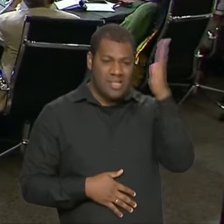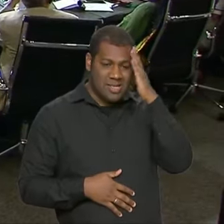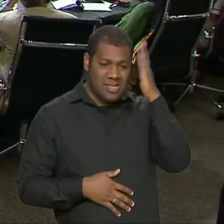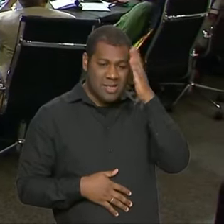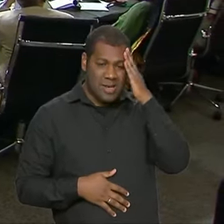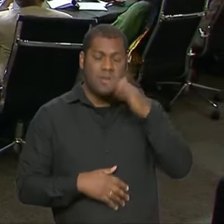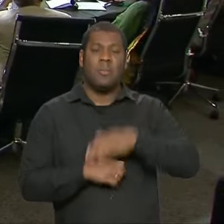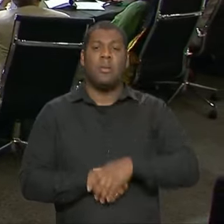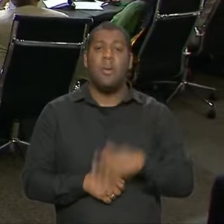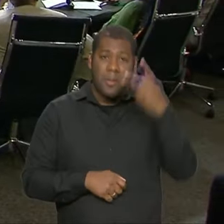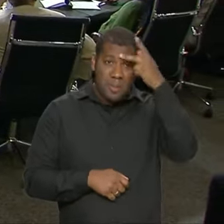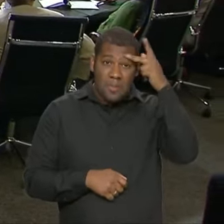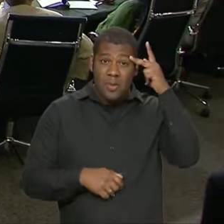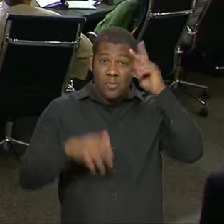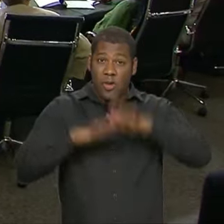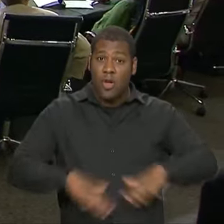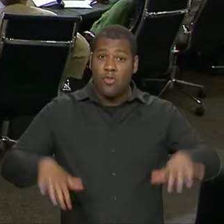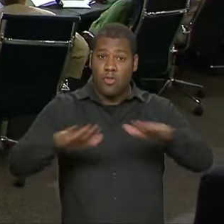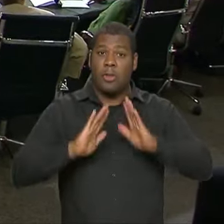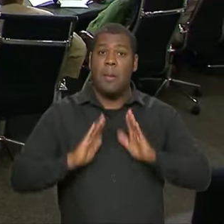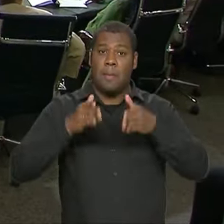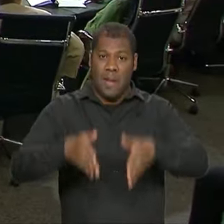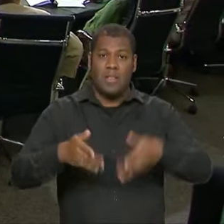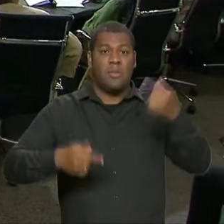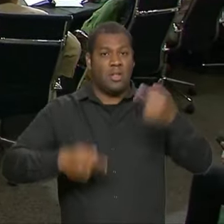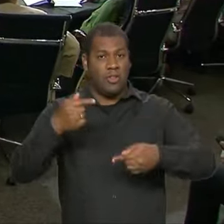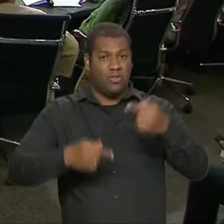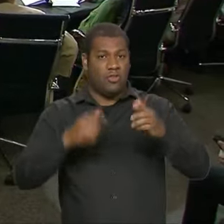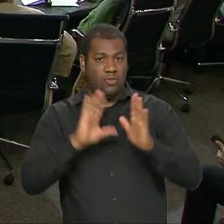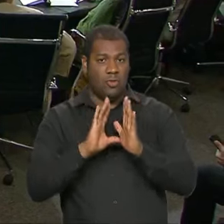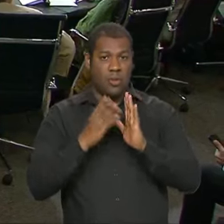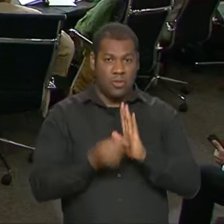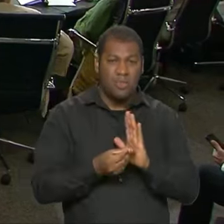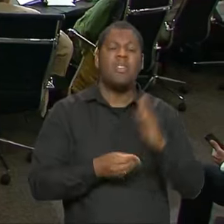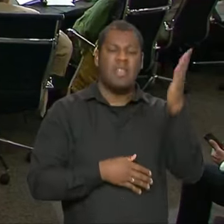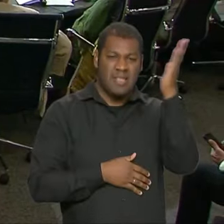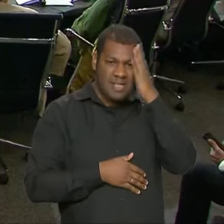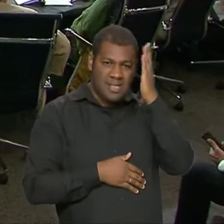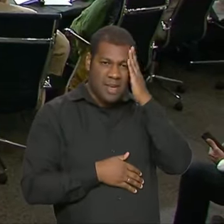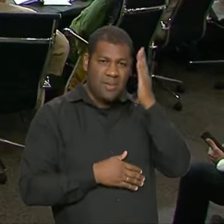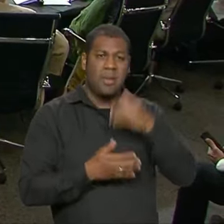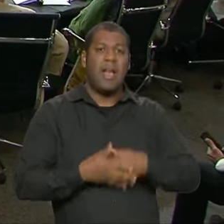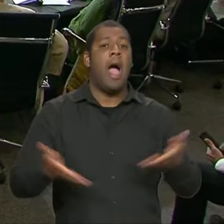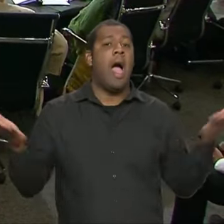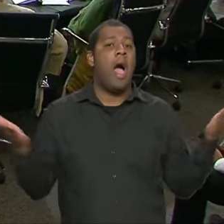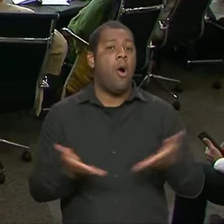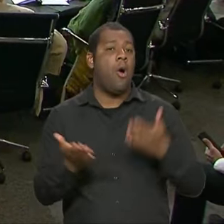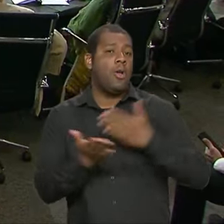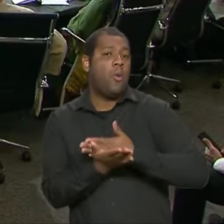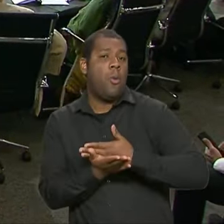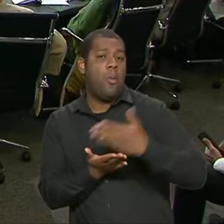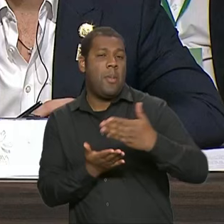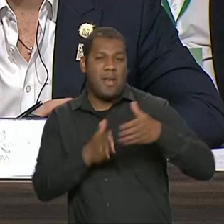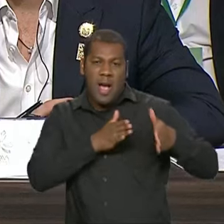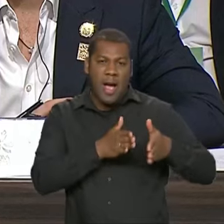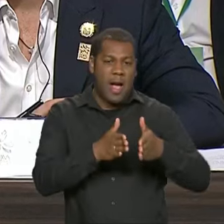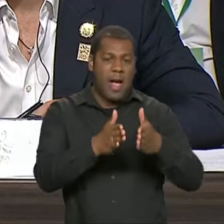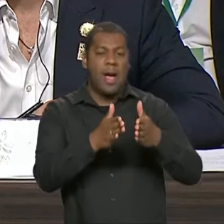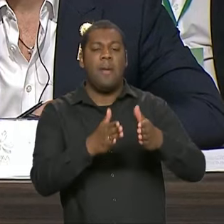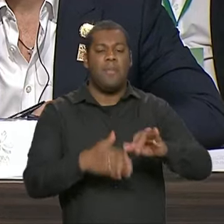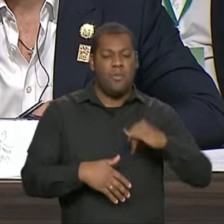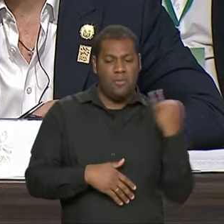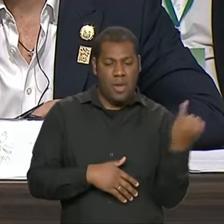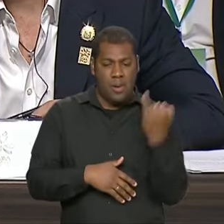os participantes desta cúpula sabem, como eu, que iniciamos uma trajetória crucial